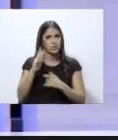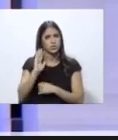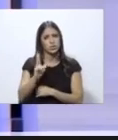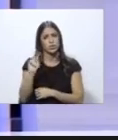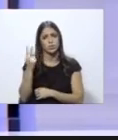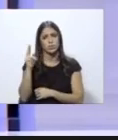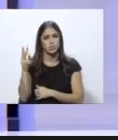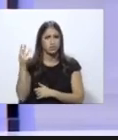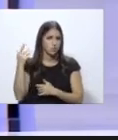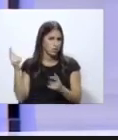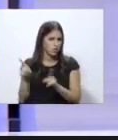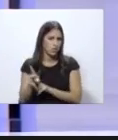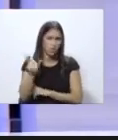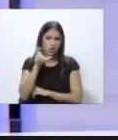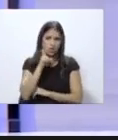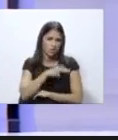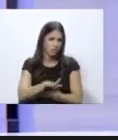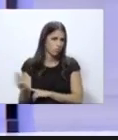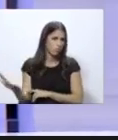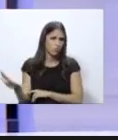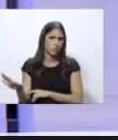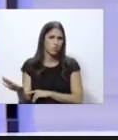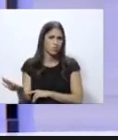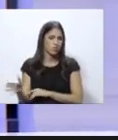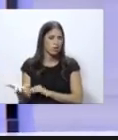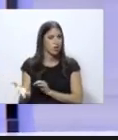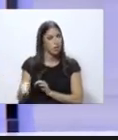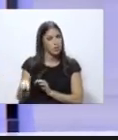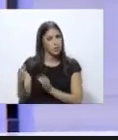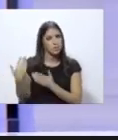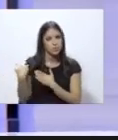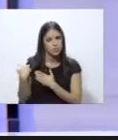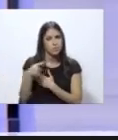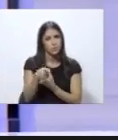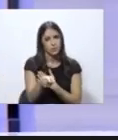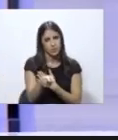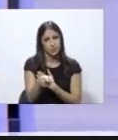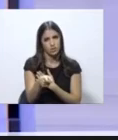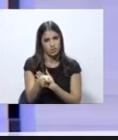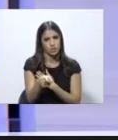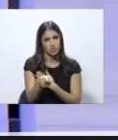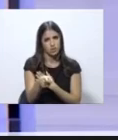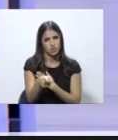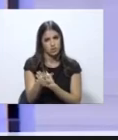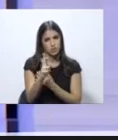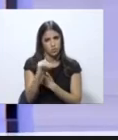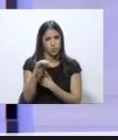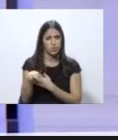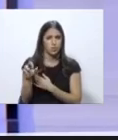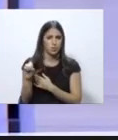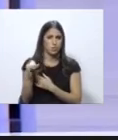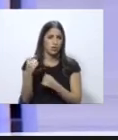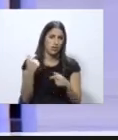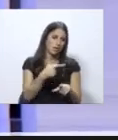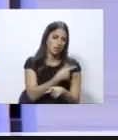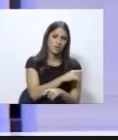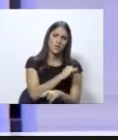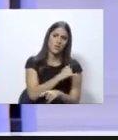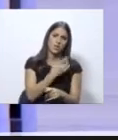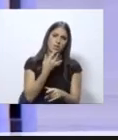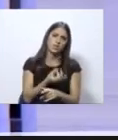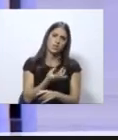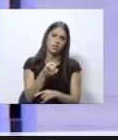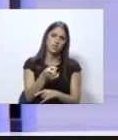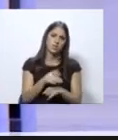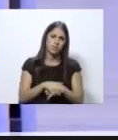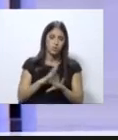três absolutamente ridículas. E a mais responsável ainda do que o pateta do Rui Pedro Brás é a TVI permitir isso. E o Sindicato